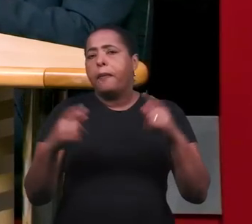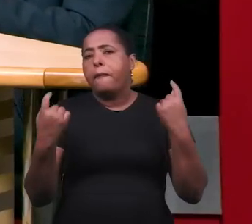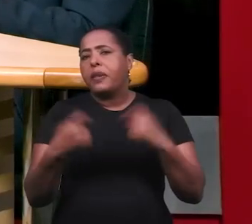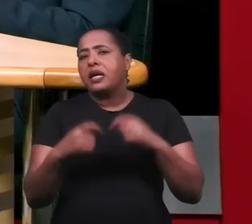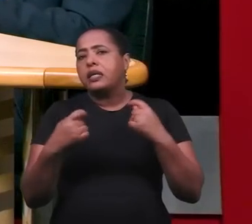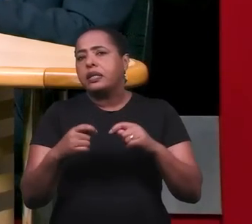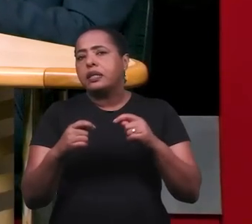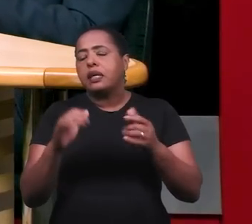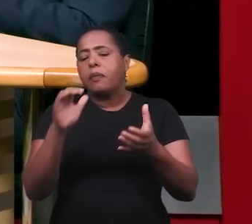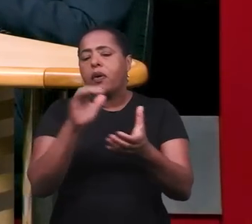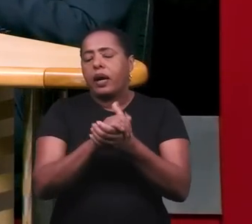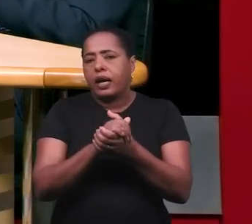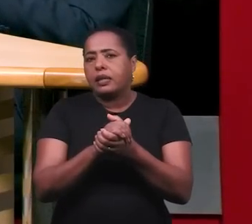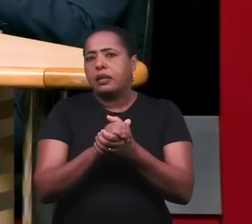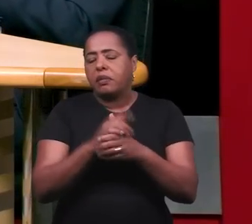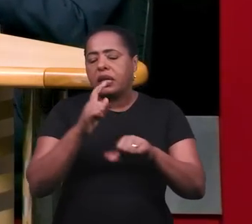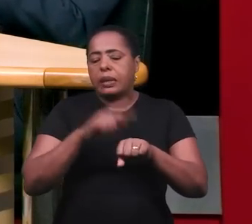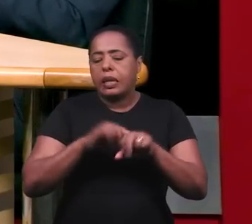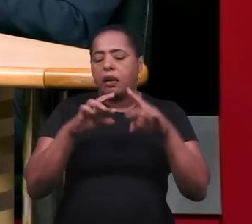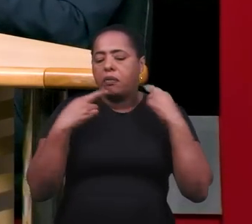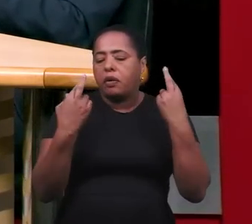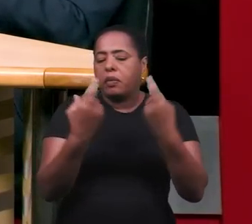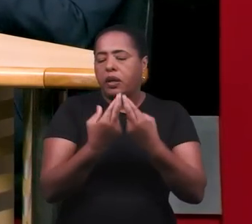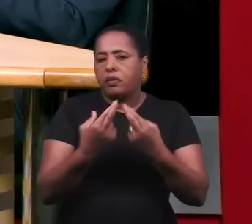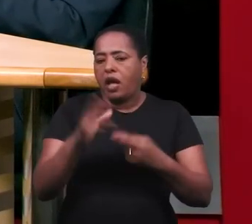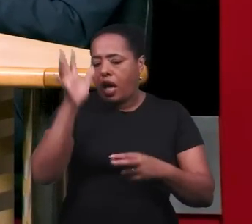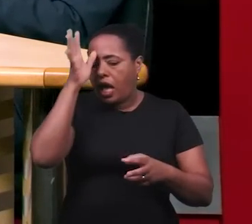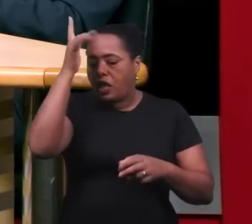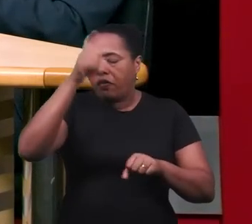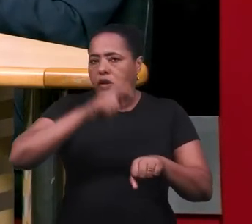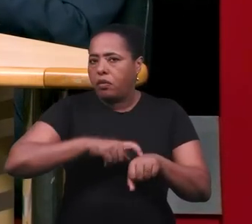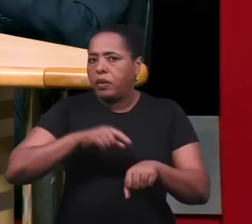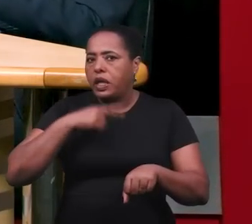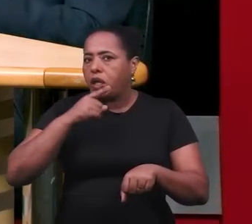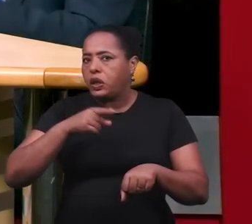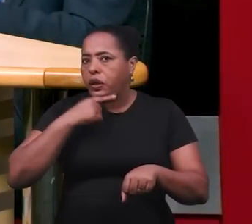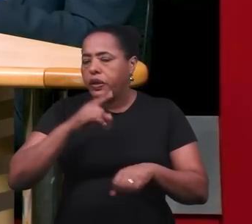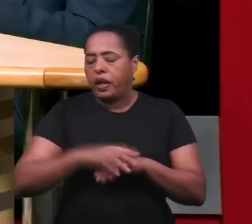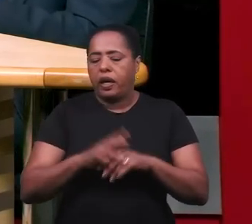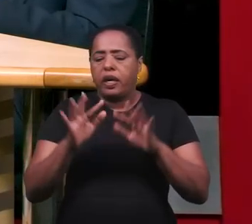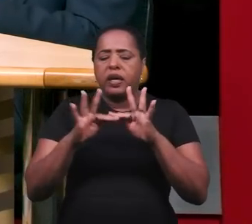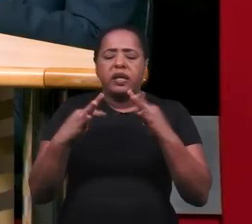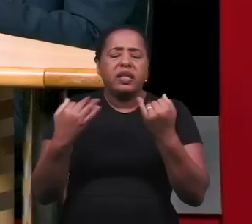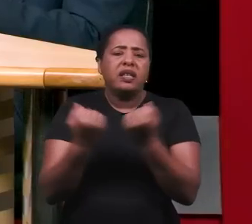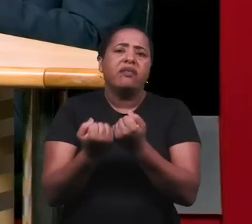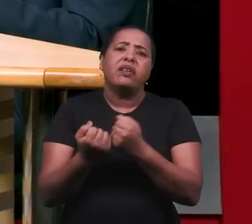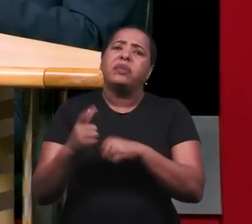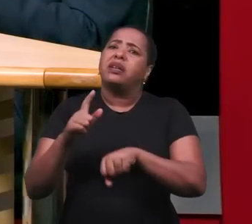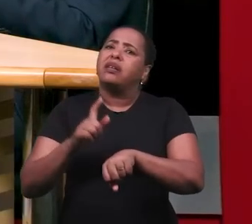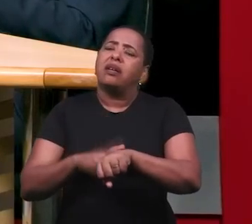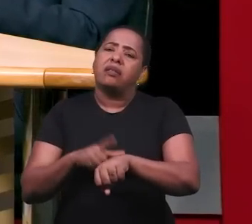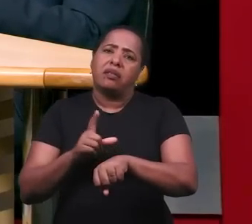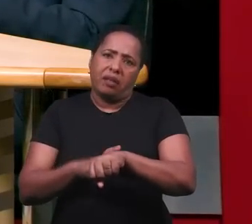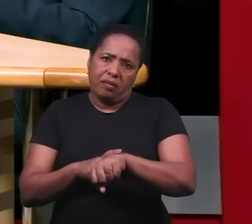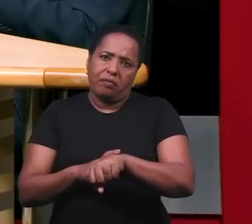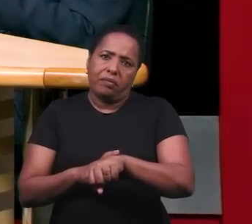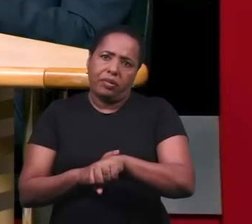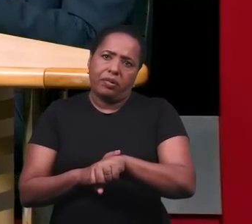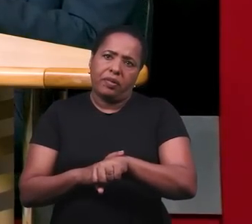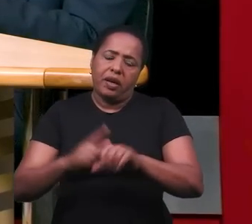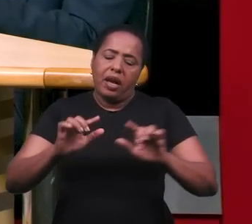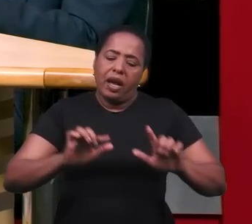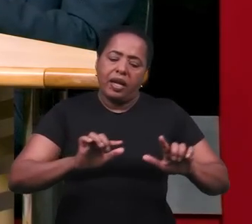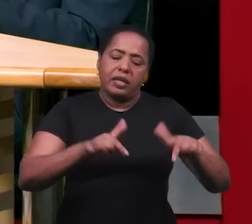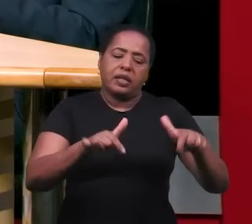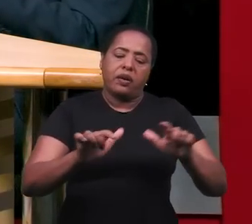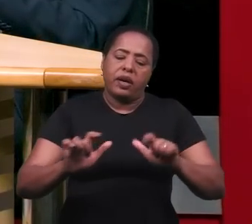às vezes. Às vezes tem assuntos do casamento que o tempo que vai resolver. Você não vai resolver na hora. Tem coisa na família que só o